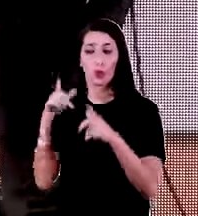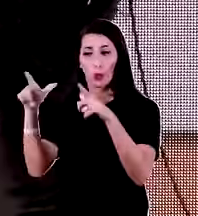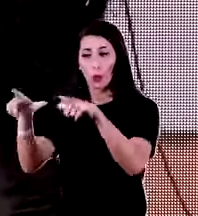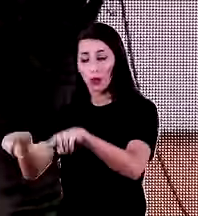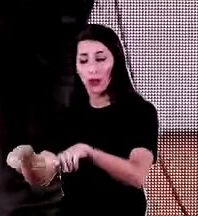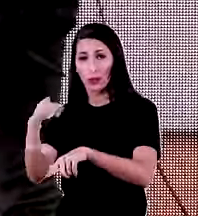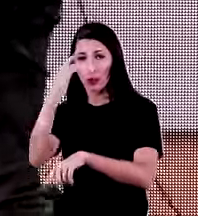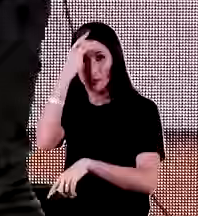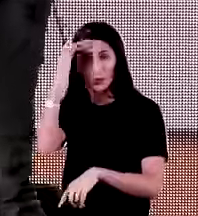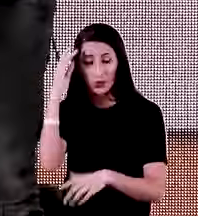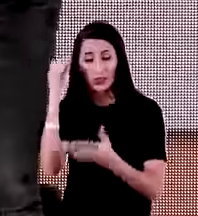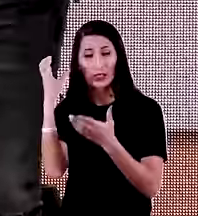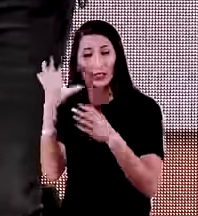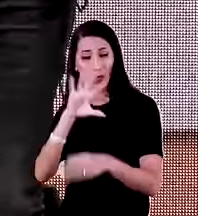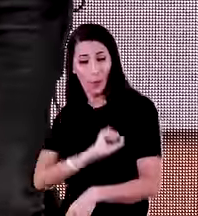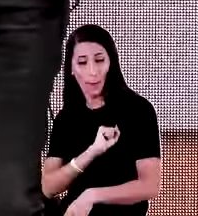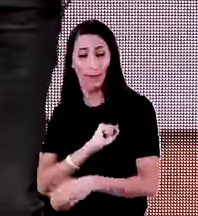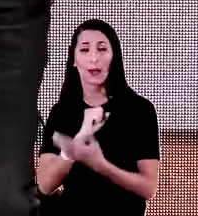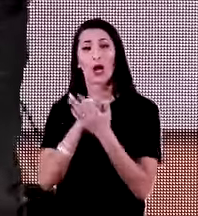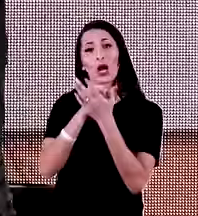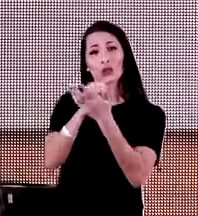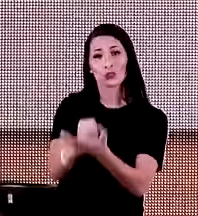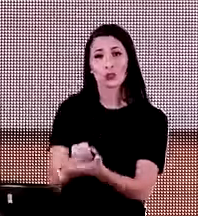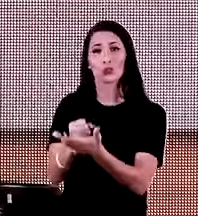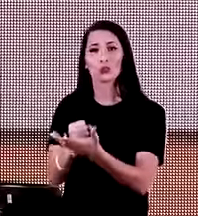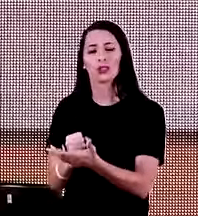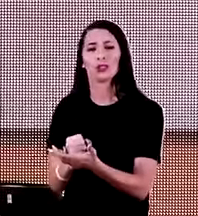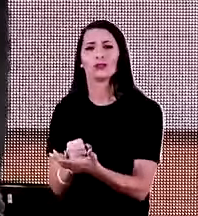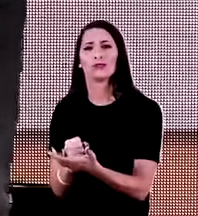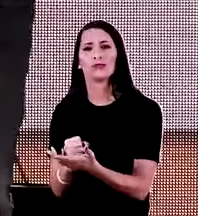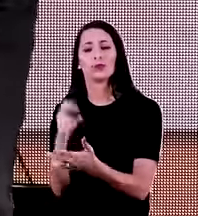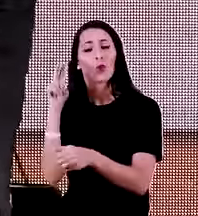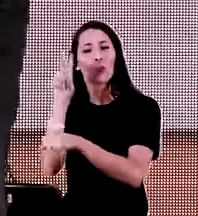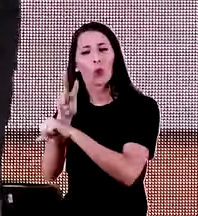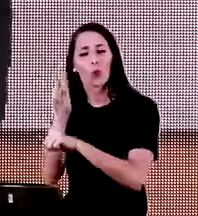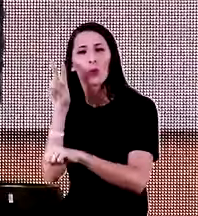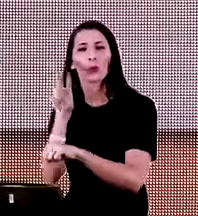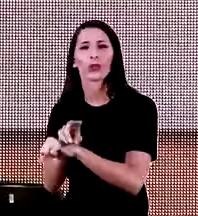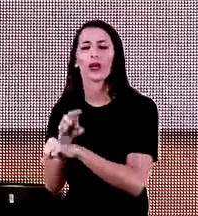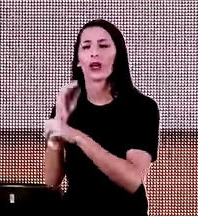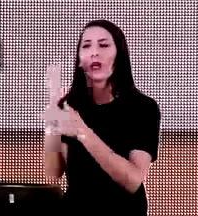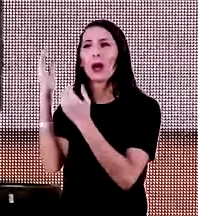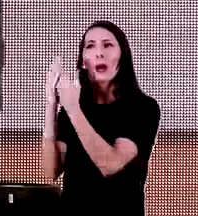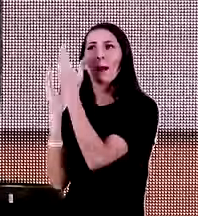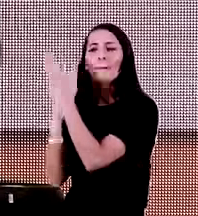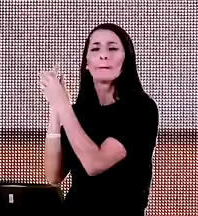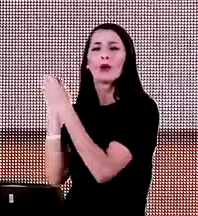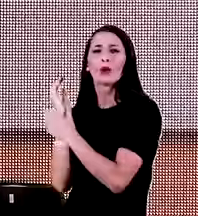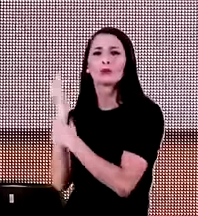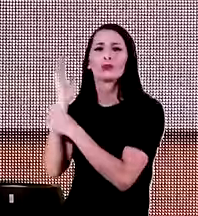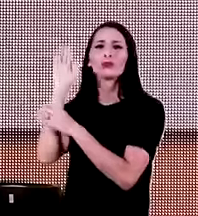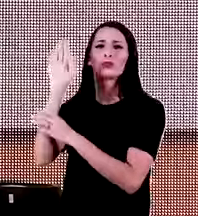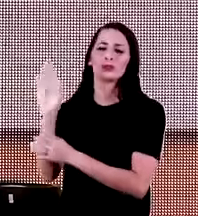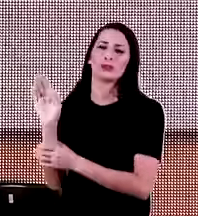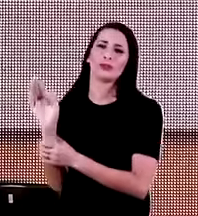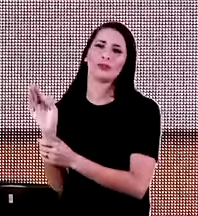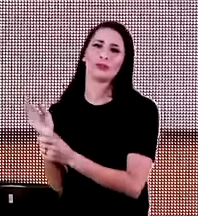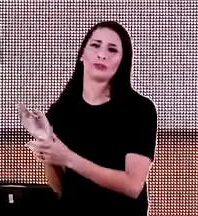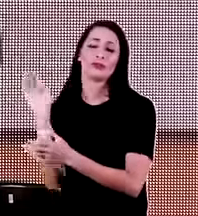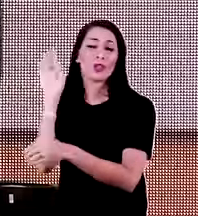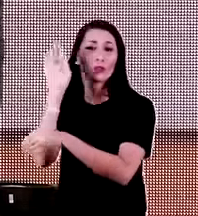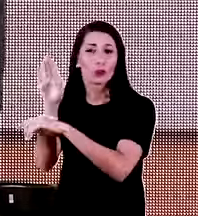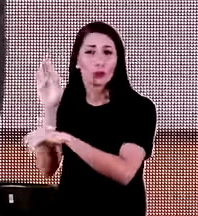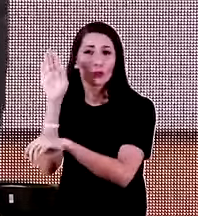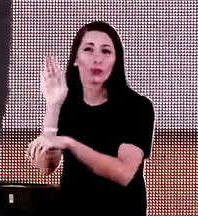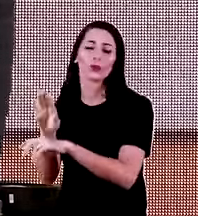ajuda. O lugar de alguém que se compadece. O lugar de alguém que estende a mão. Pastora, mas eu também estou precisando de alguém para estender a mão. Mas estenda